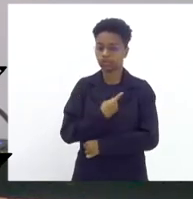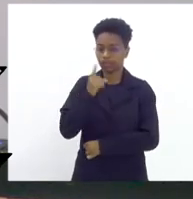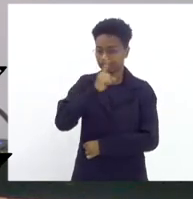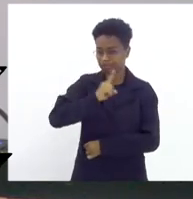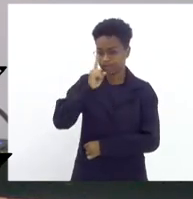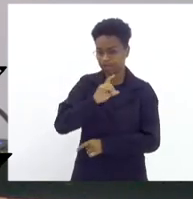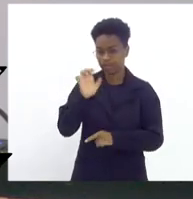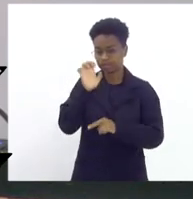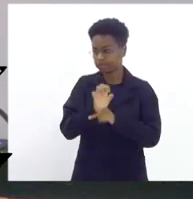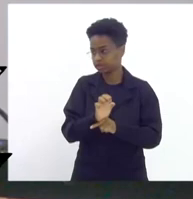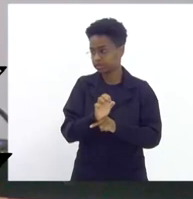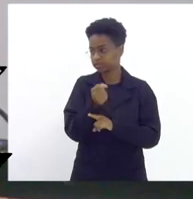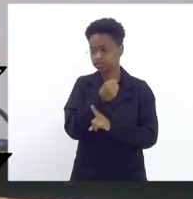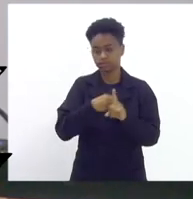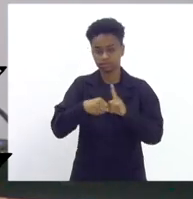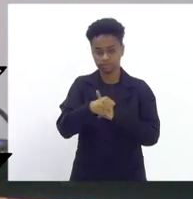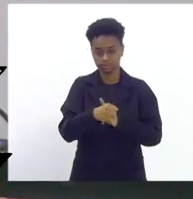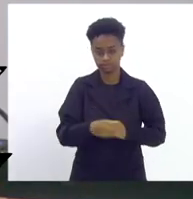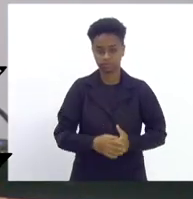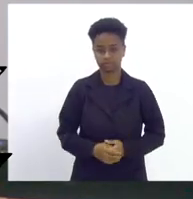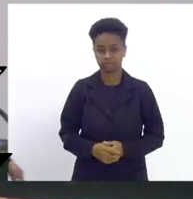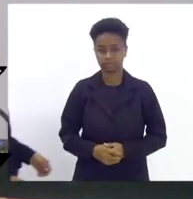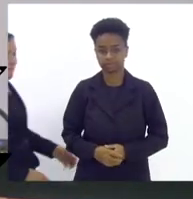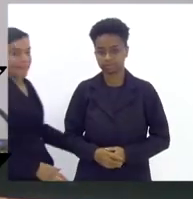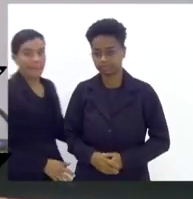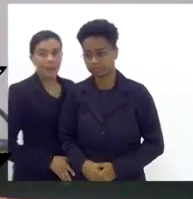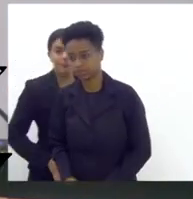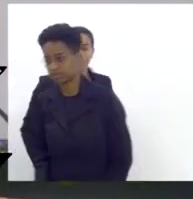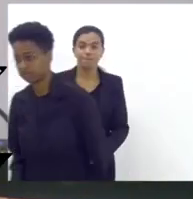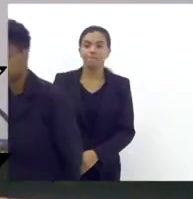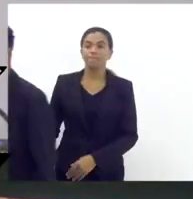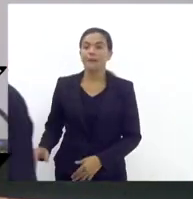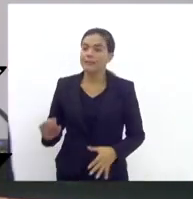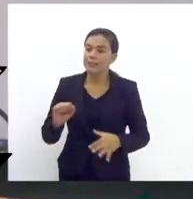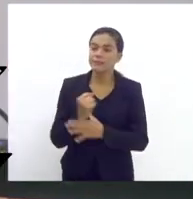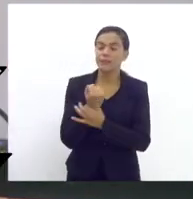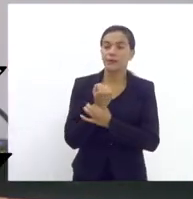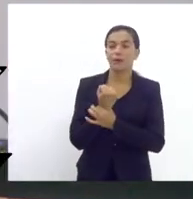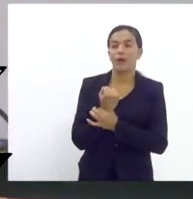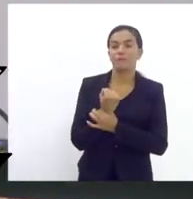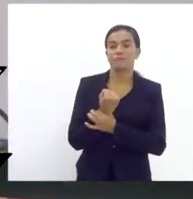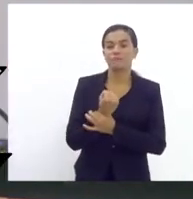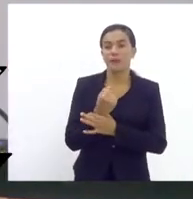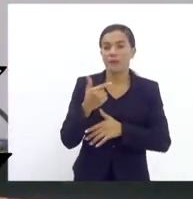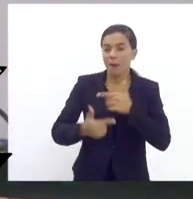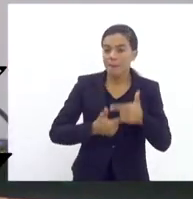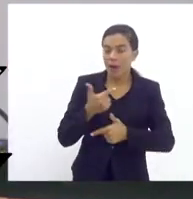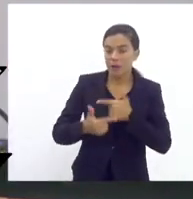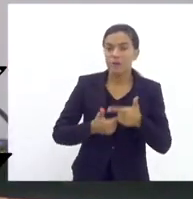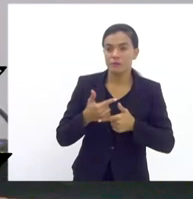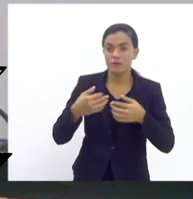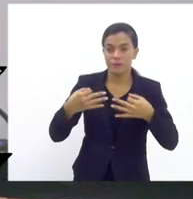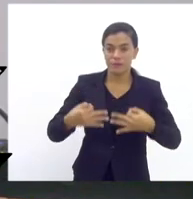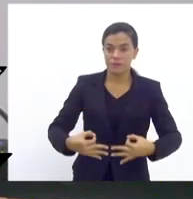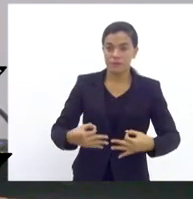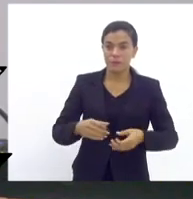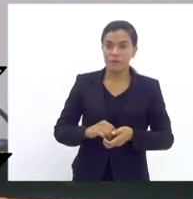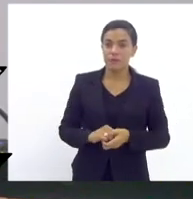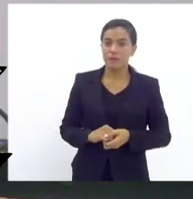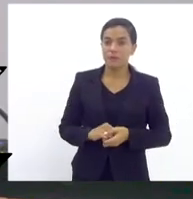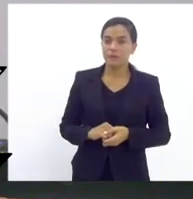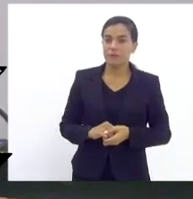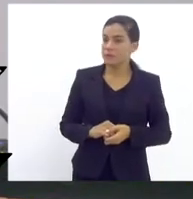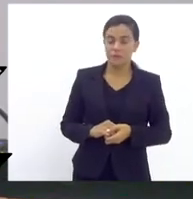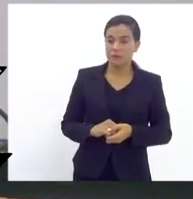e enquanto sociedade e assegurar condições dignas de trabalho e de vida aos nossos irmãos